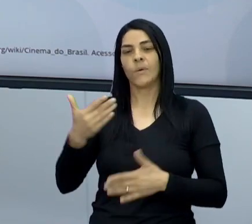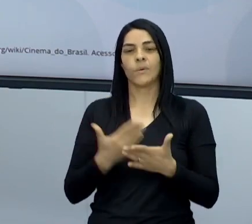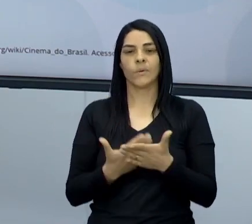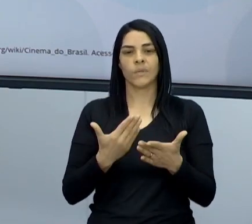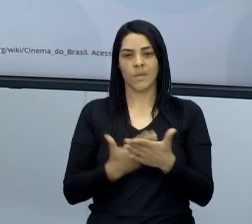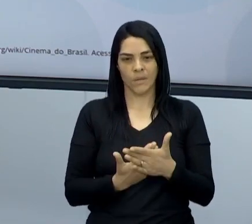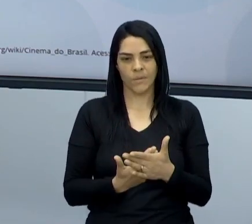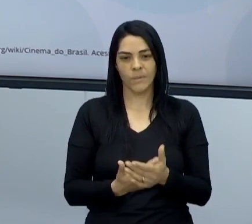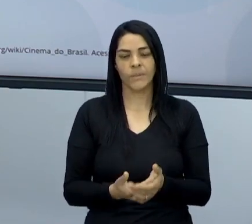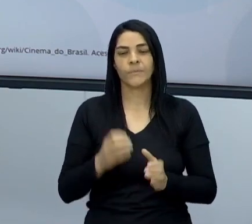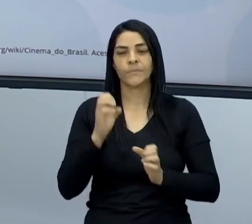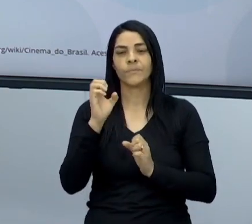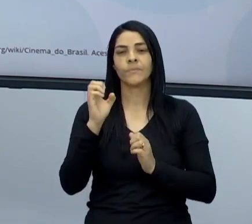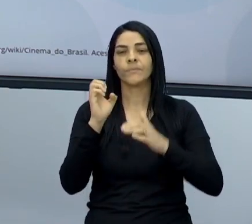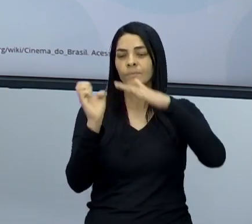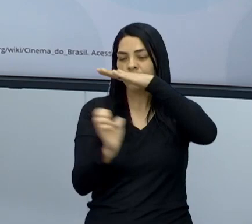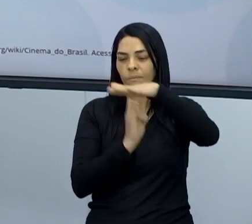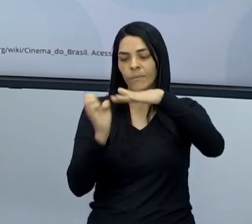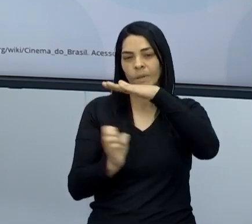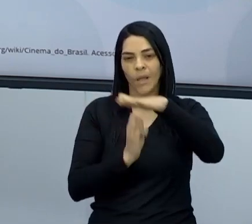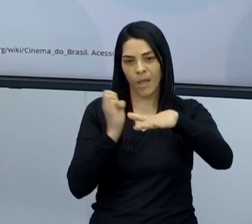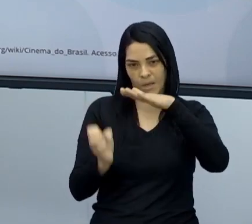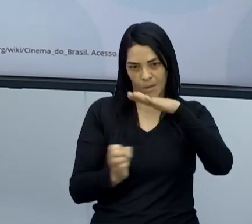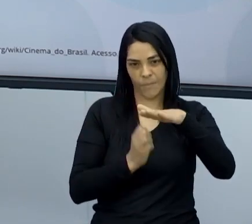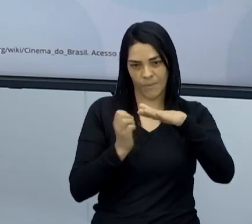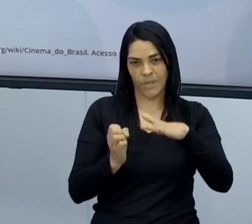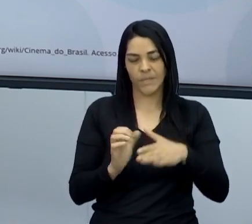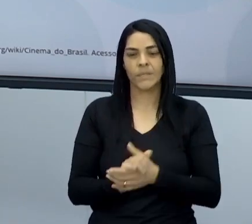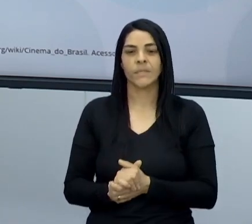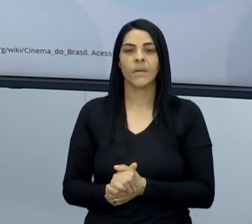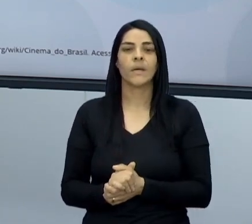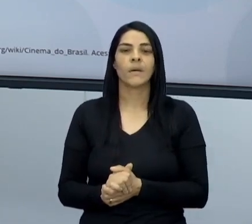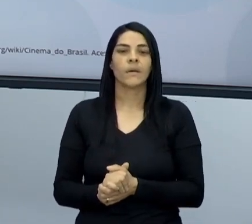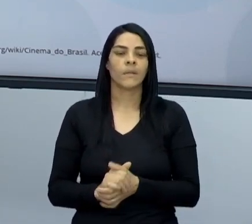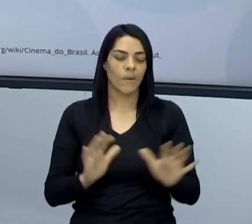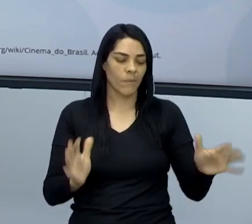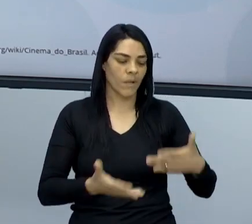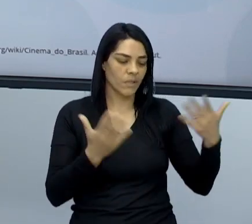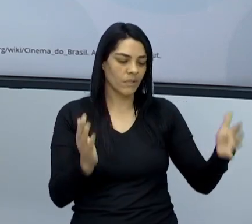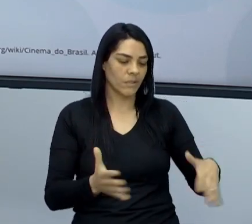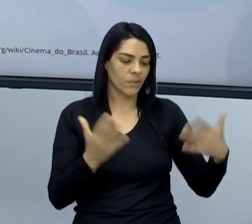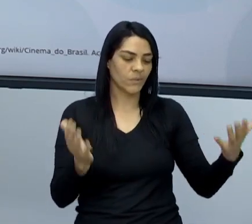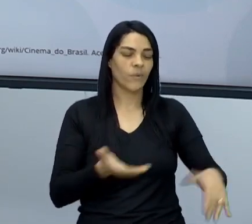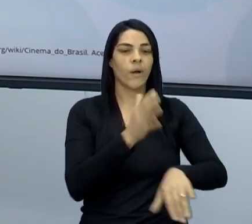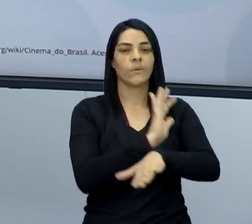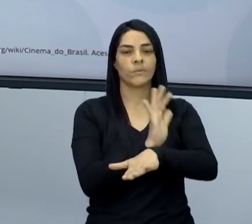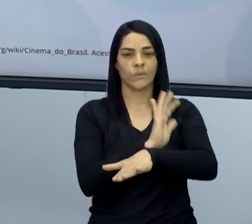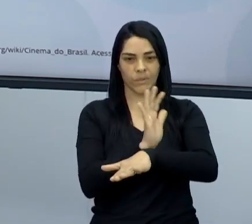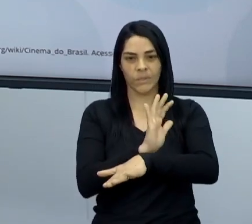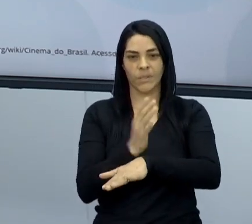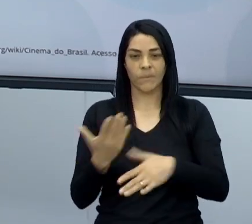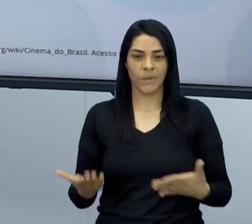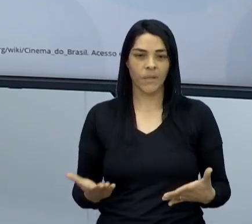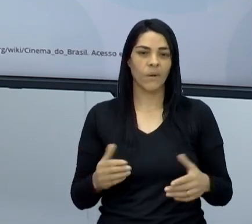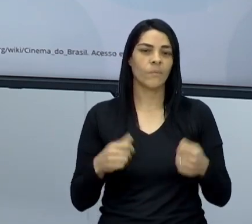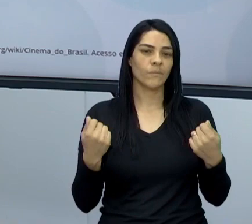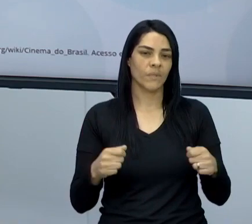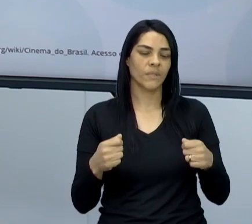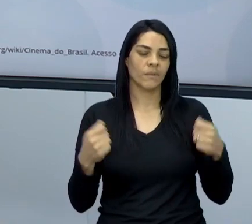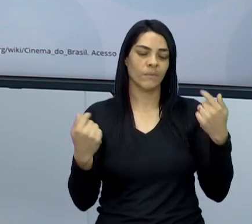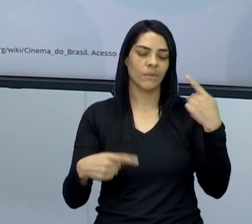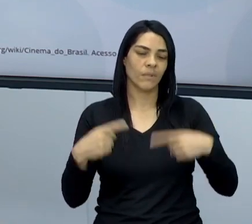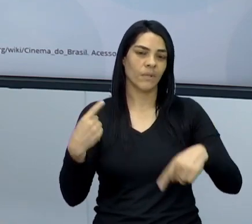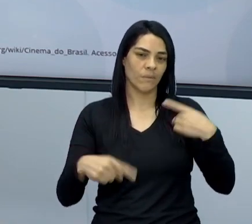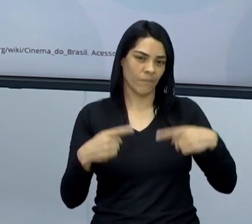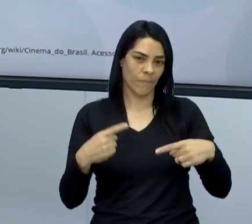para poder fomentar o cinema, isso foi muito bom, e algumas medidas que depois foram meio que um tiro no pé. E a gente tem que debater.